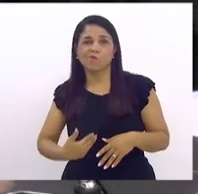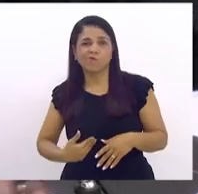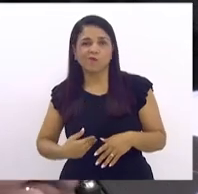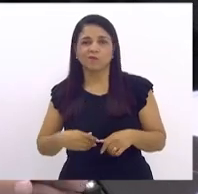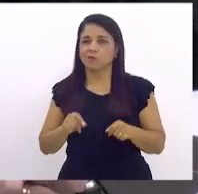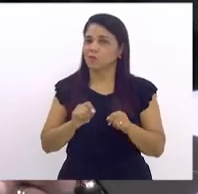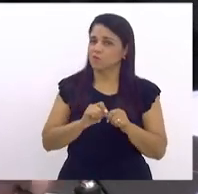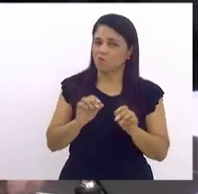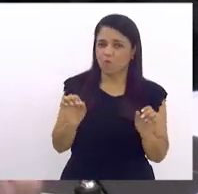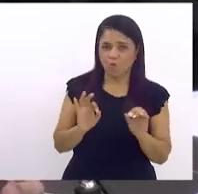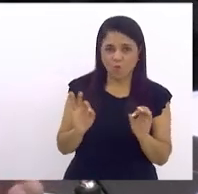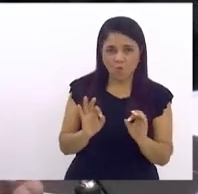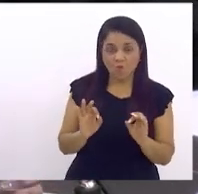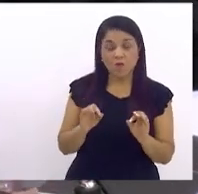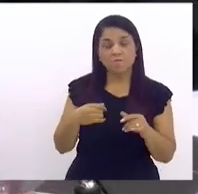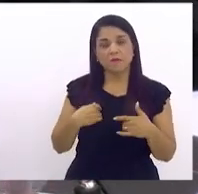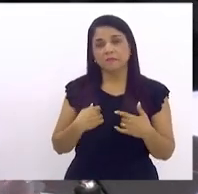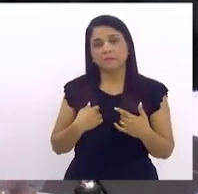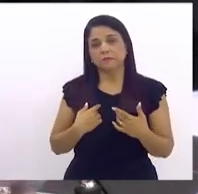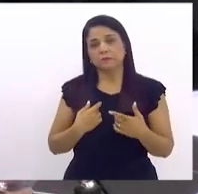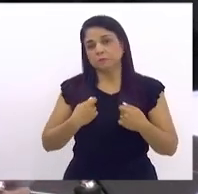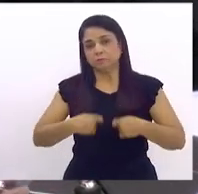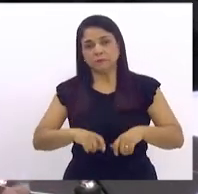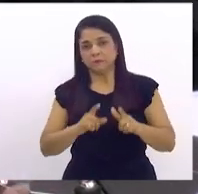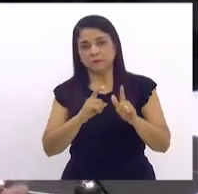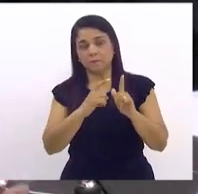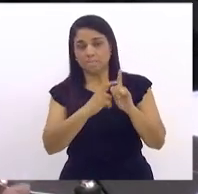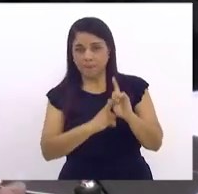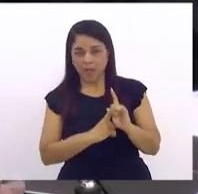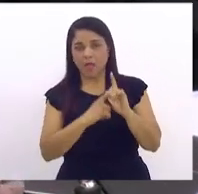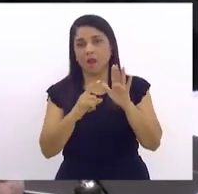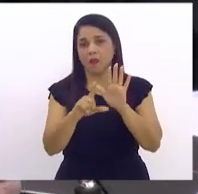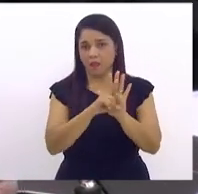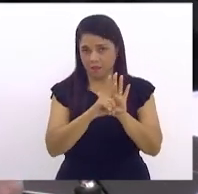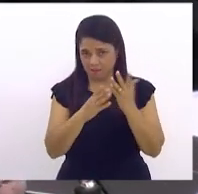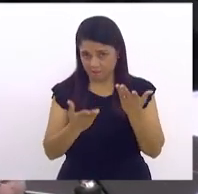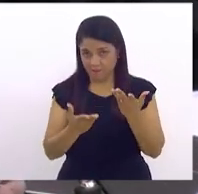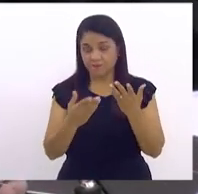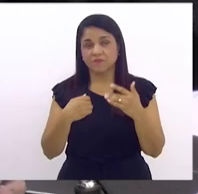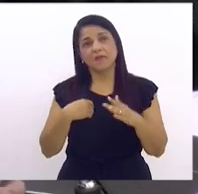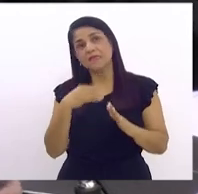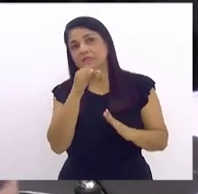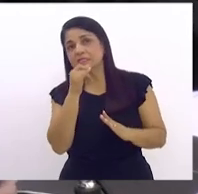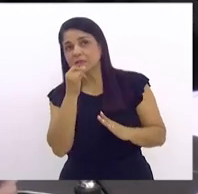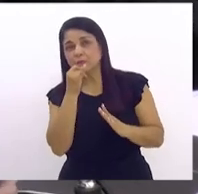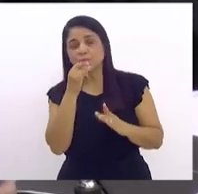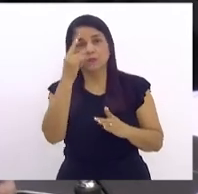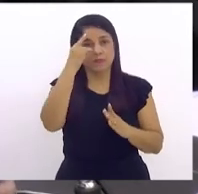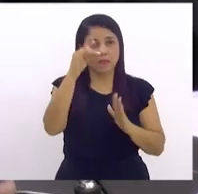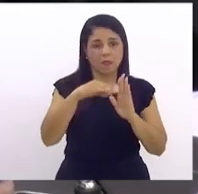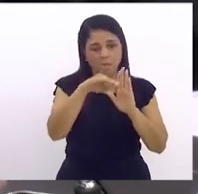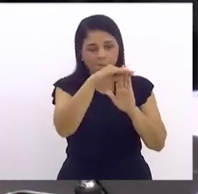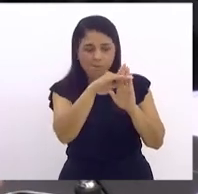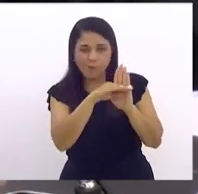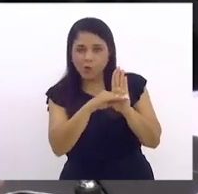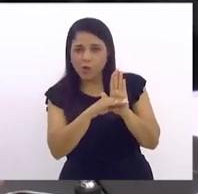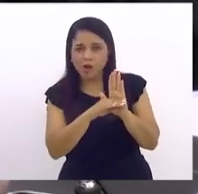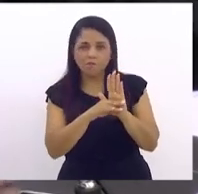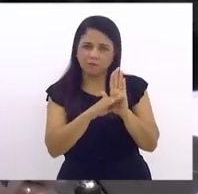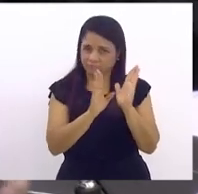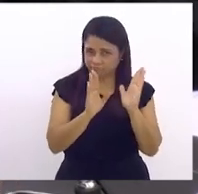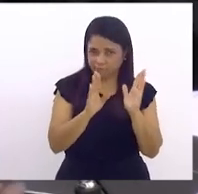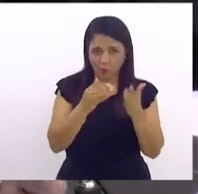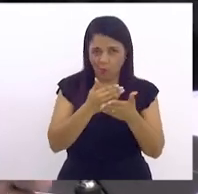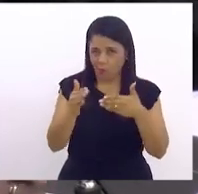ainda, mas que não necessariamente dependa de lei. Quero criar um programa, estou dando a ideia de um programa tal, que compreenda ali